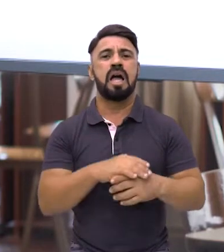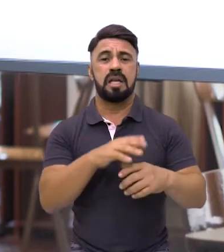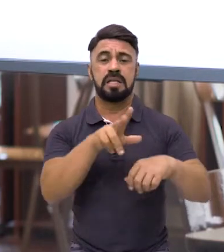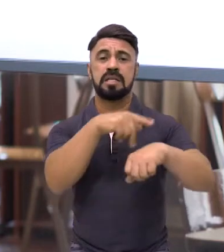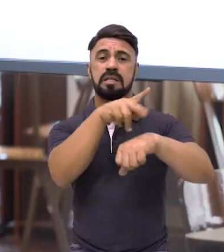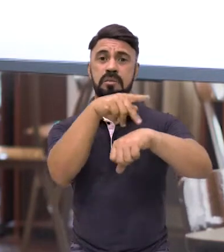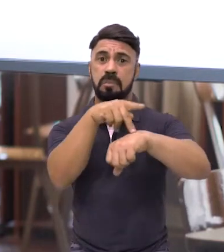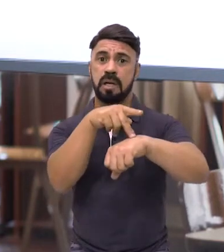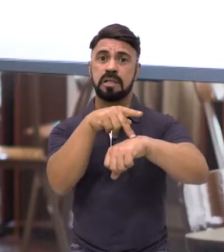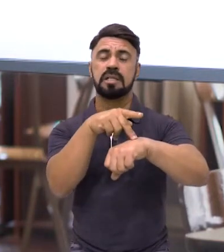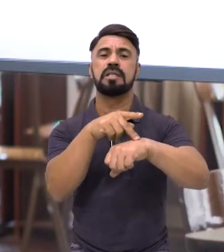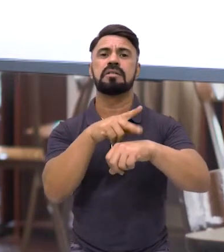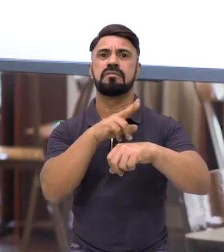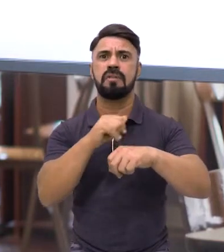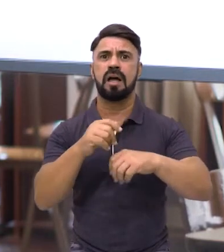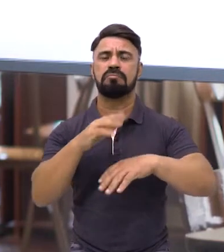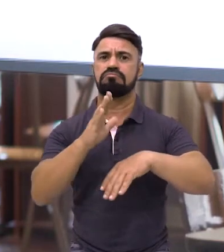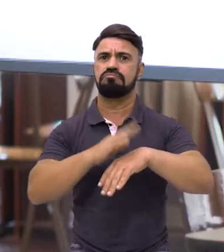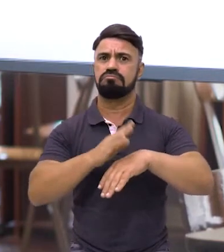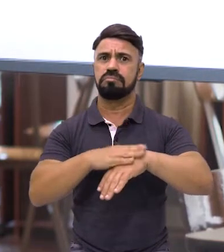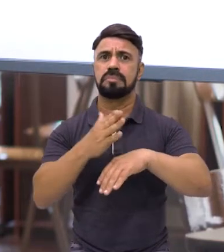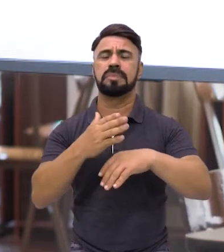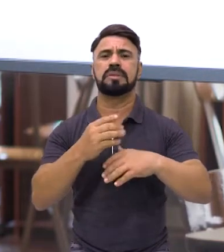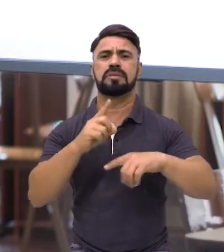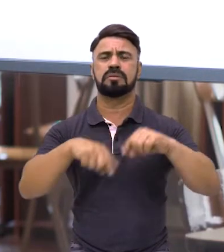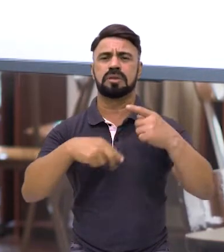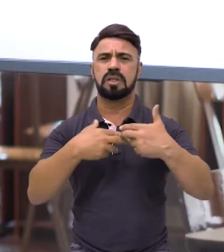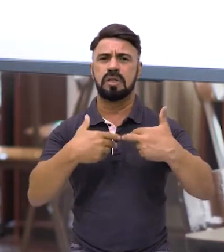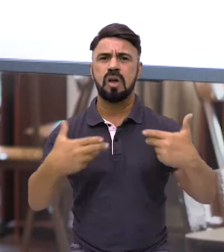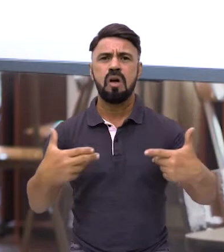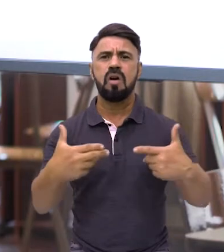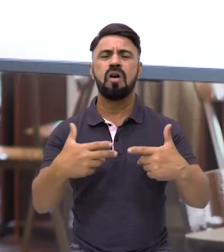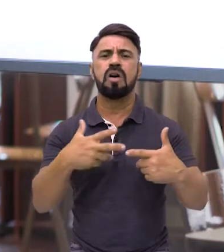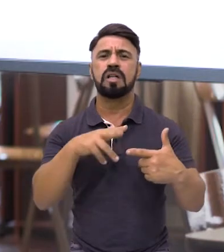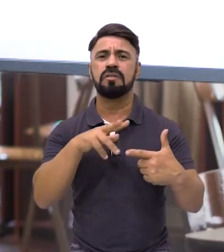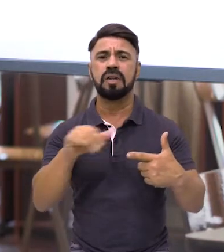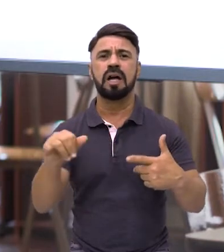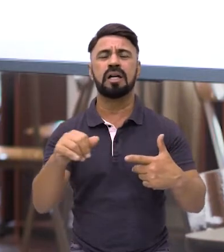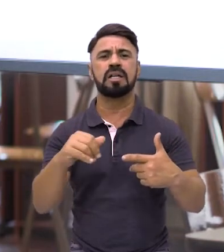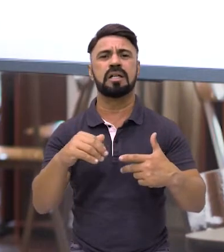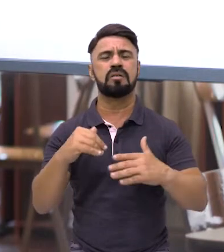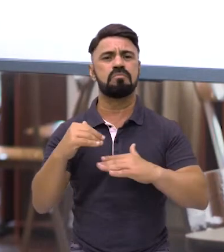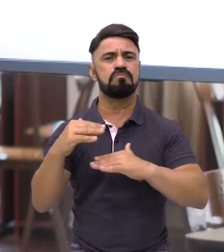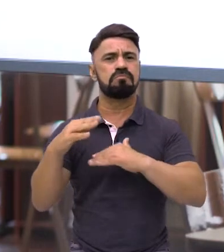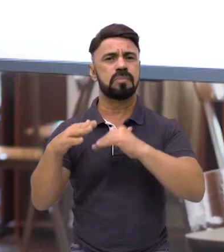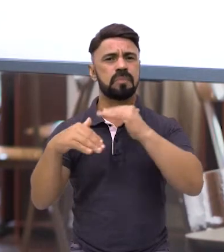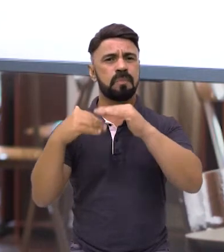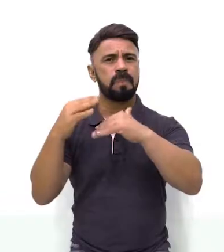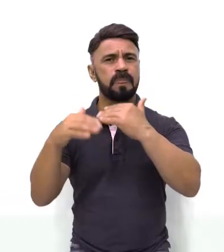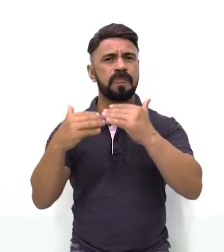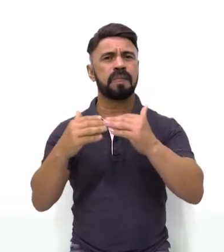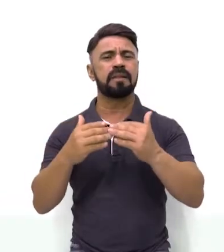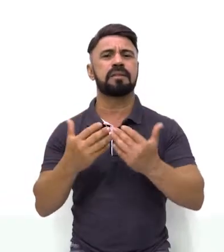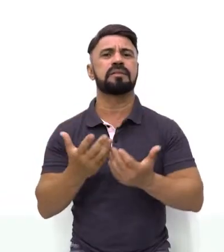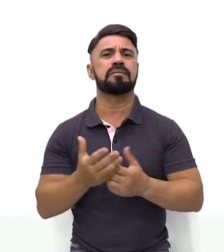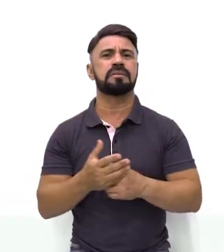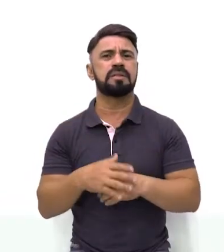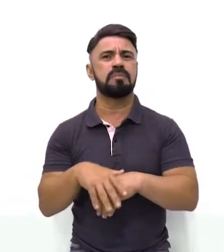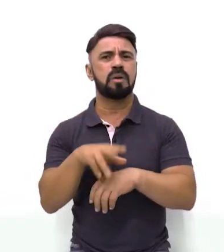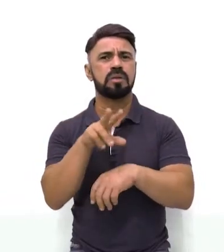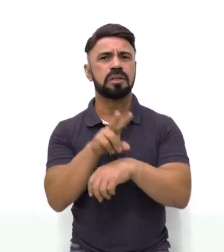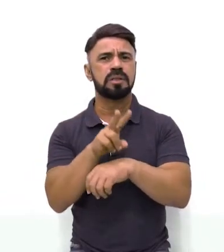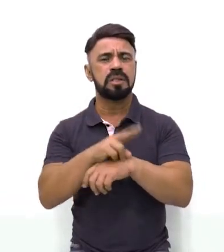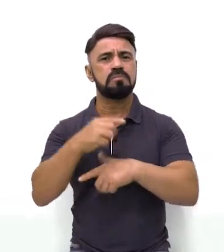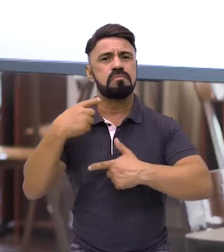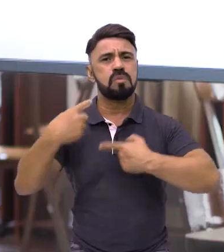países vão conseguir produzir sua mercadoria e vão passar por esse processo de